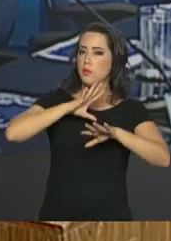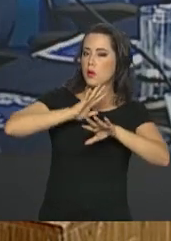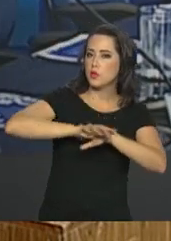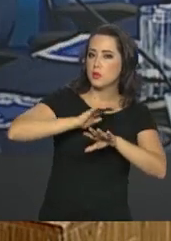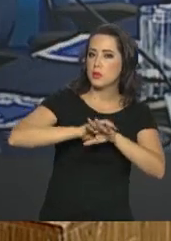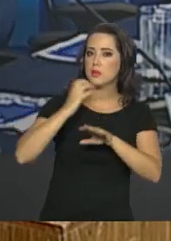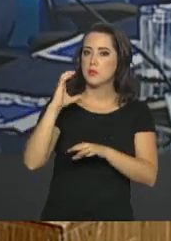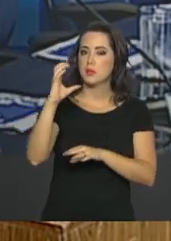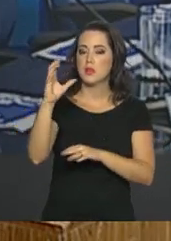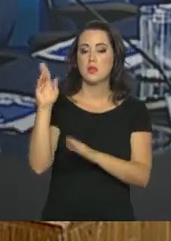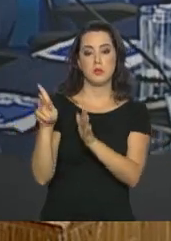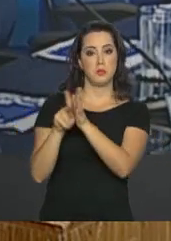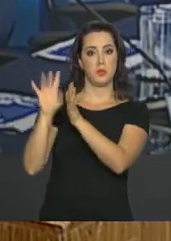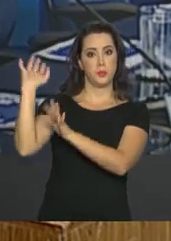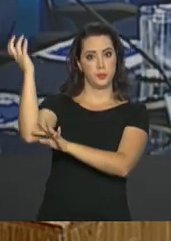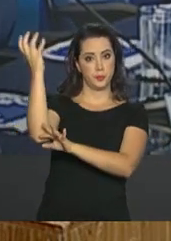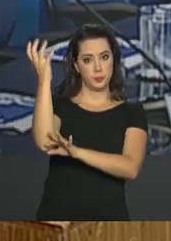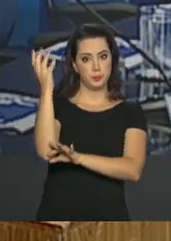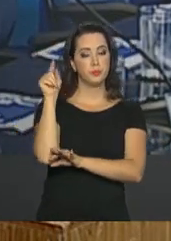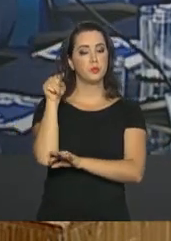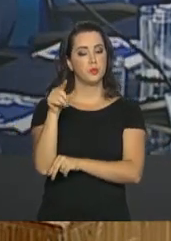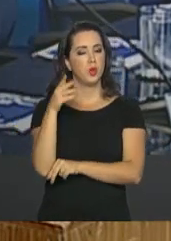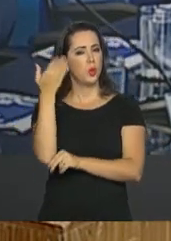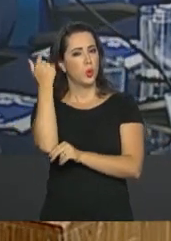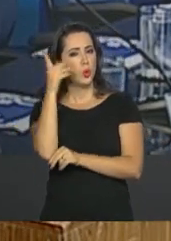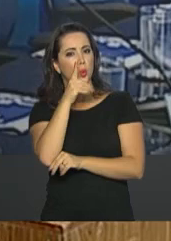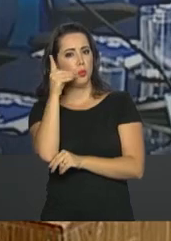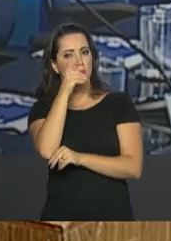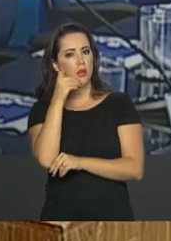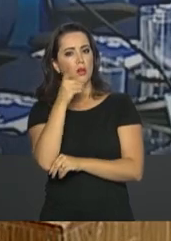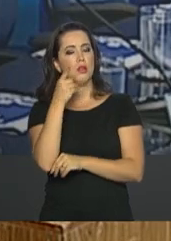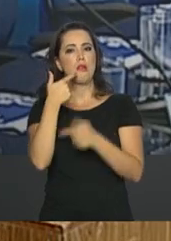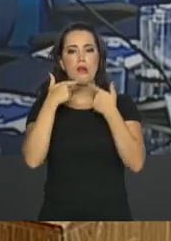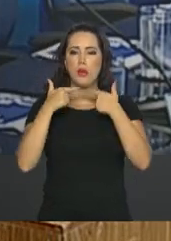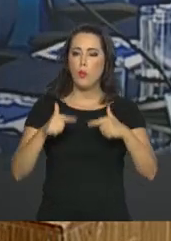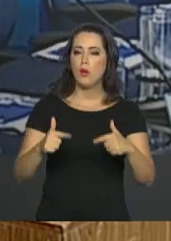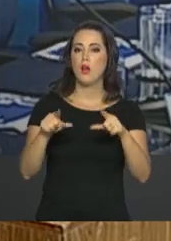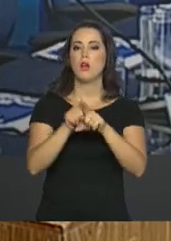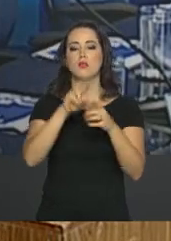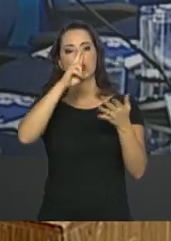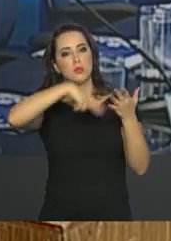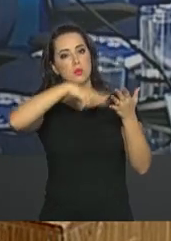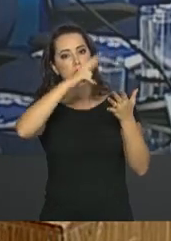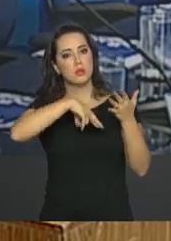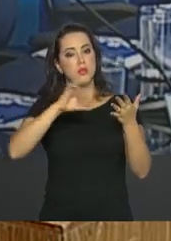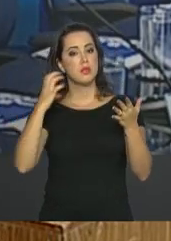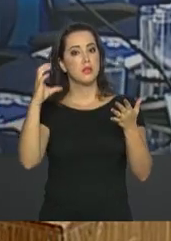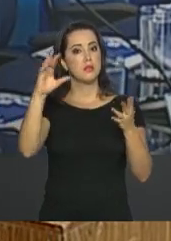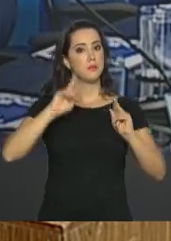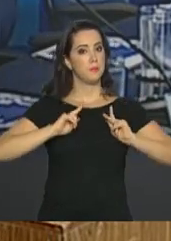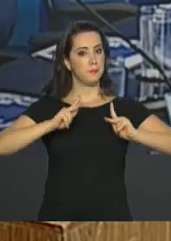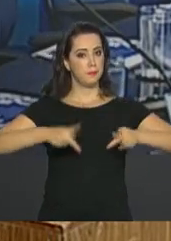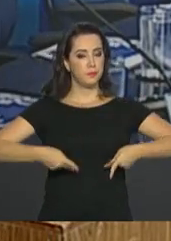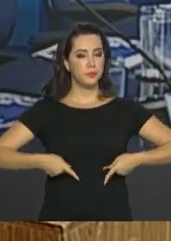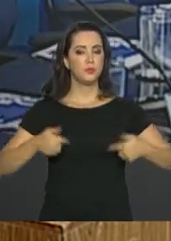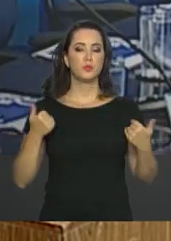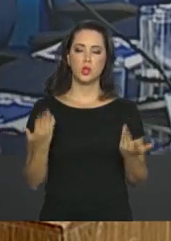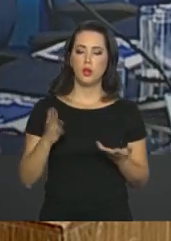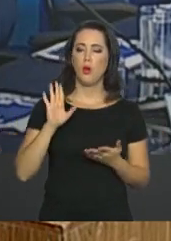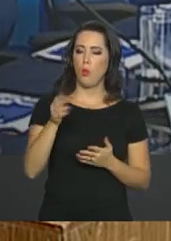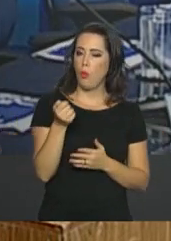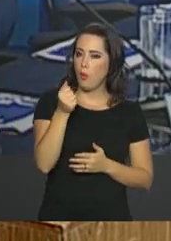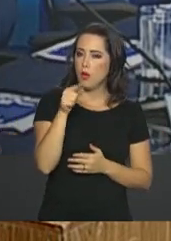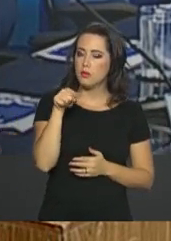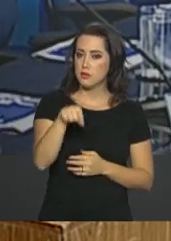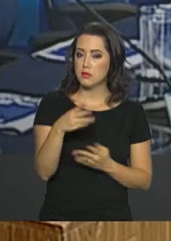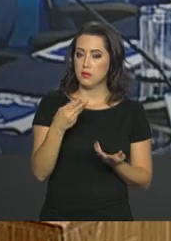e ciências da natureza. No último domingo, fizeram provas de linguagens, redação e ciências humanas. Portanto, daqui a